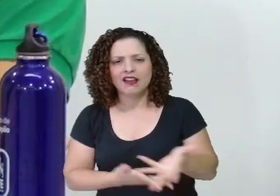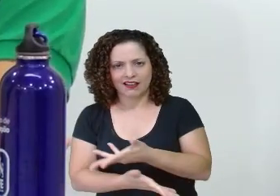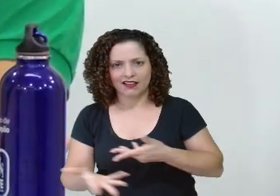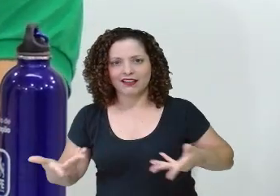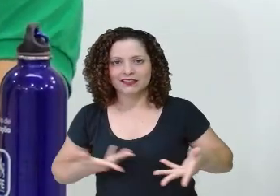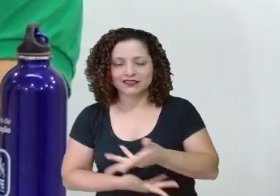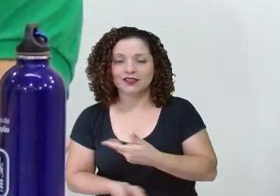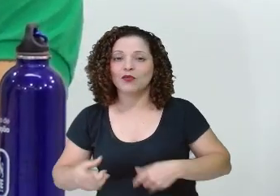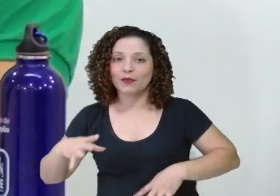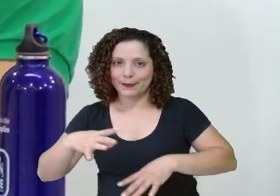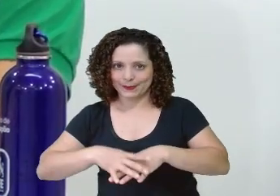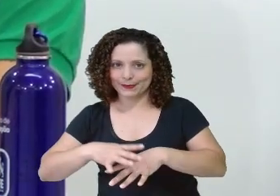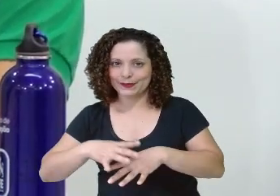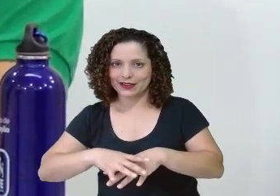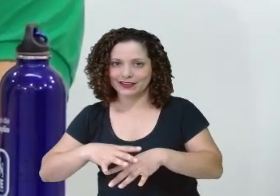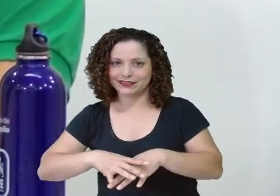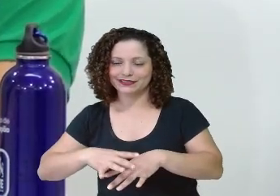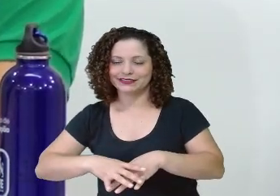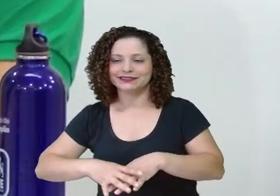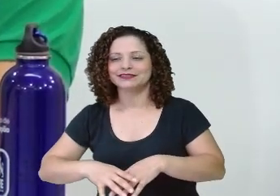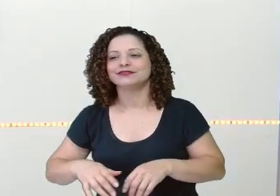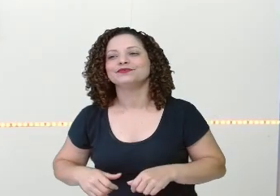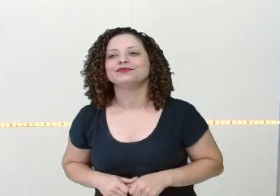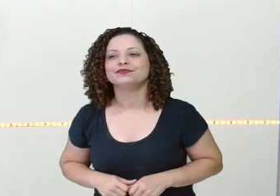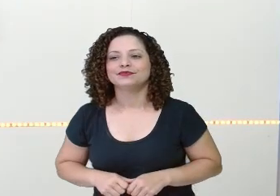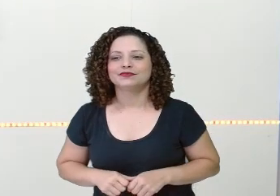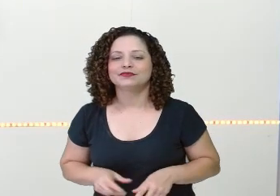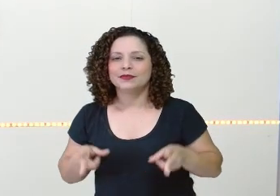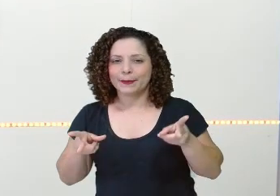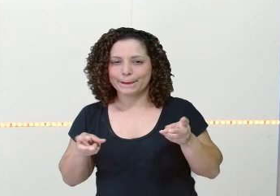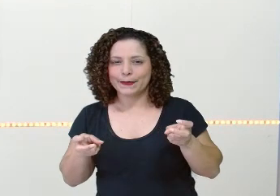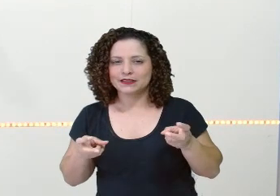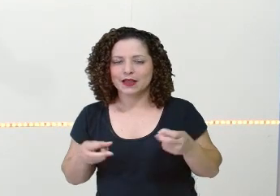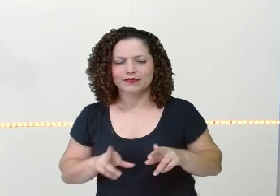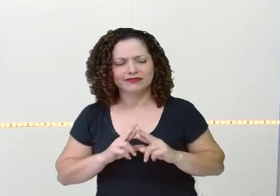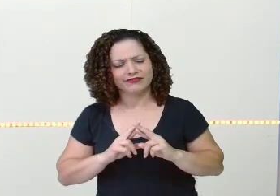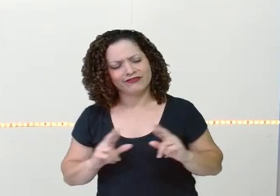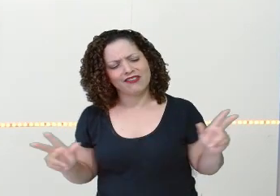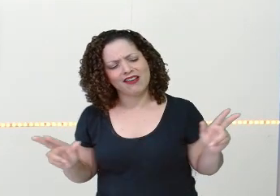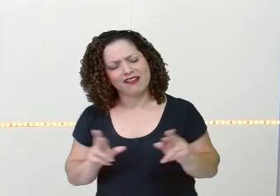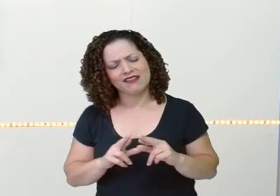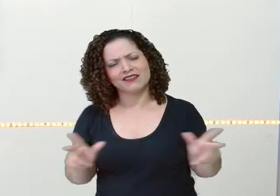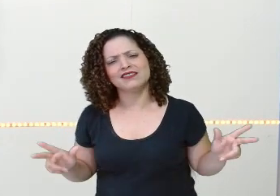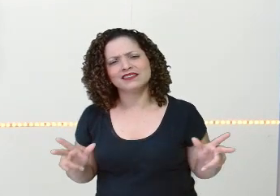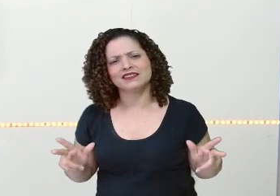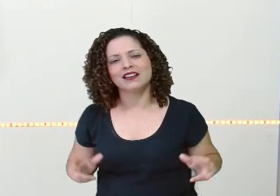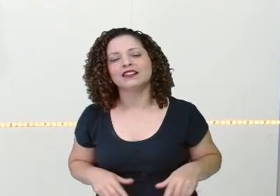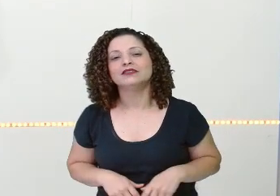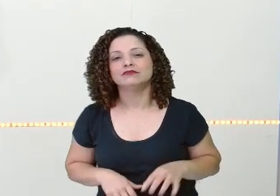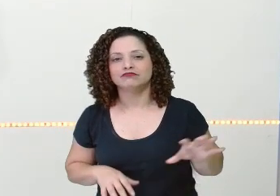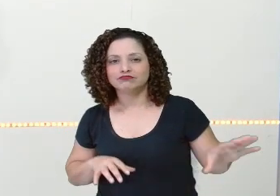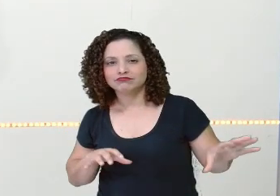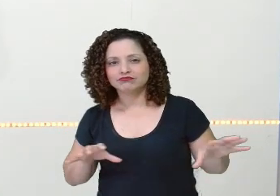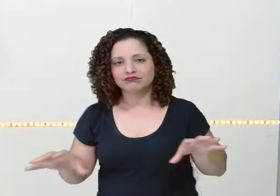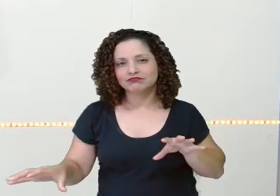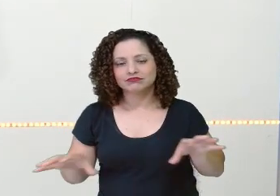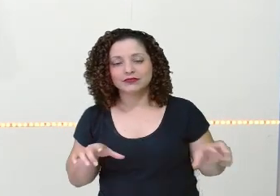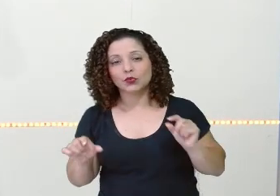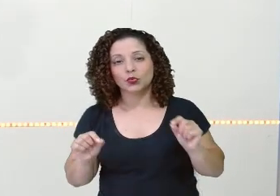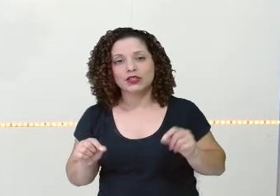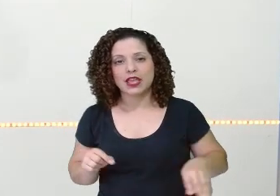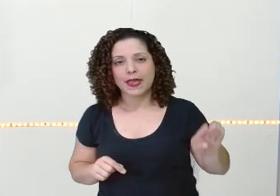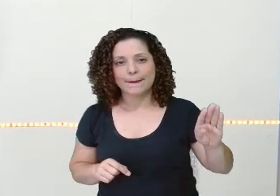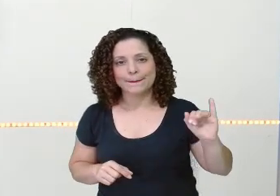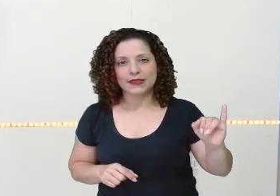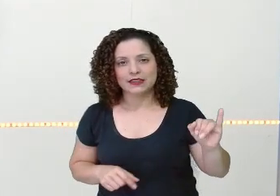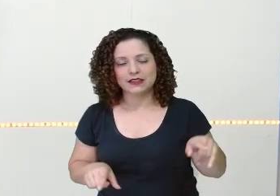aí nos sólidos geométricos. Isso, a gente percebe bastante a diferença, né, entre as duas situações, o que é bidimensional